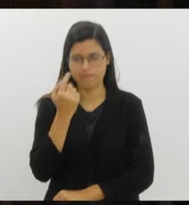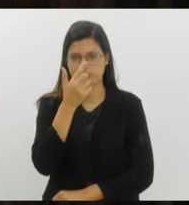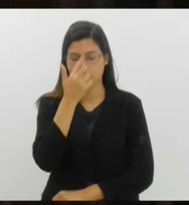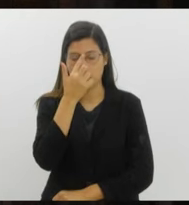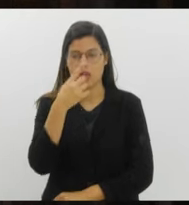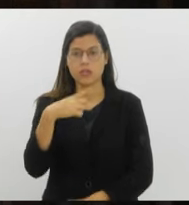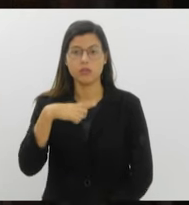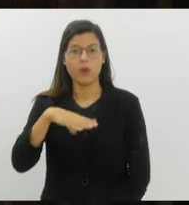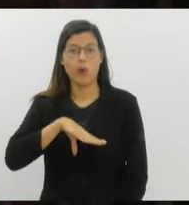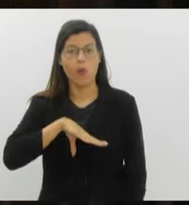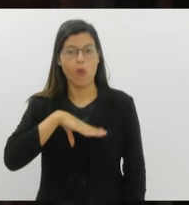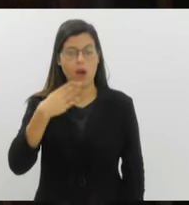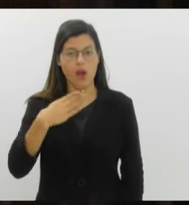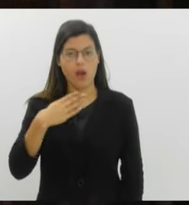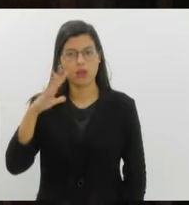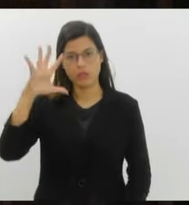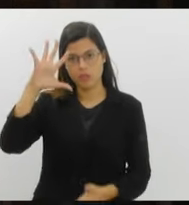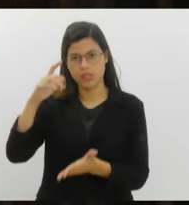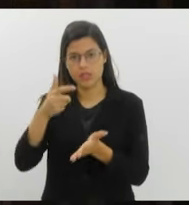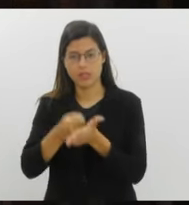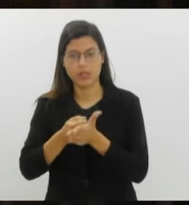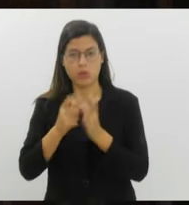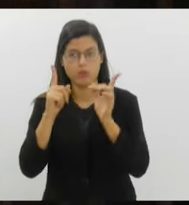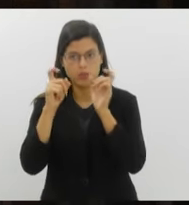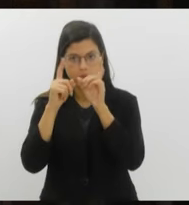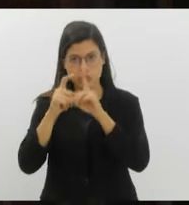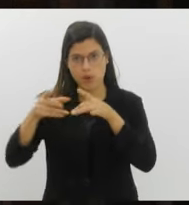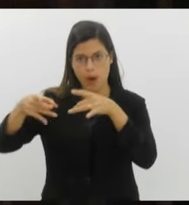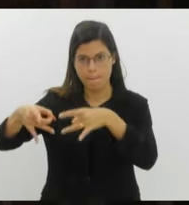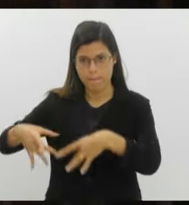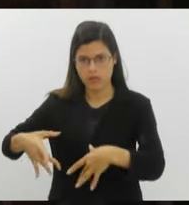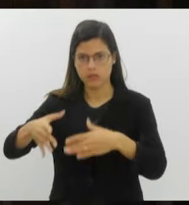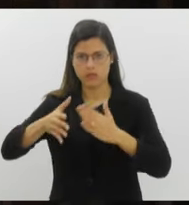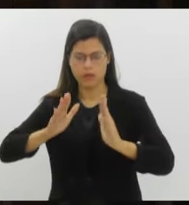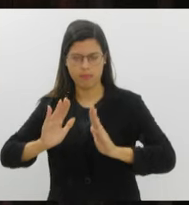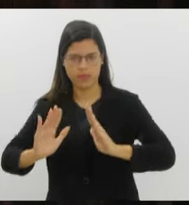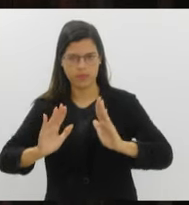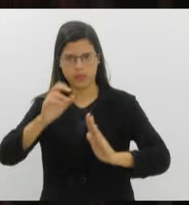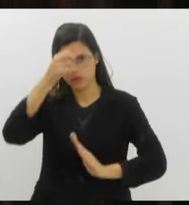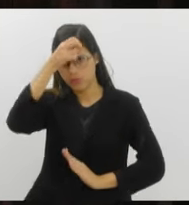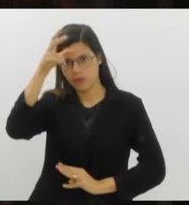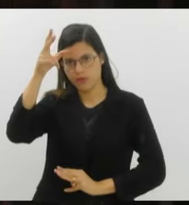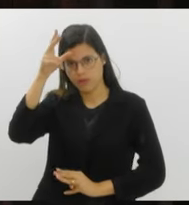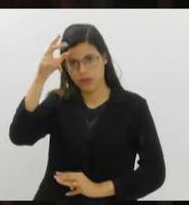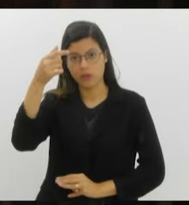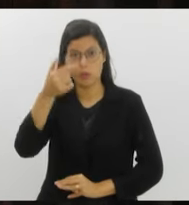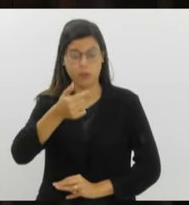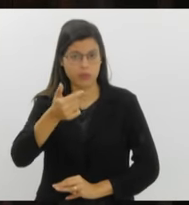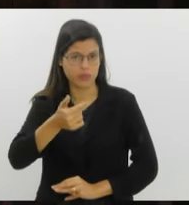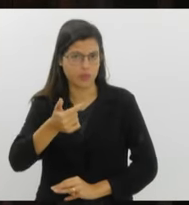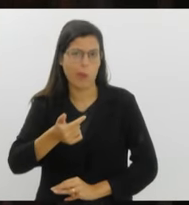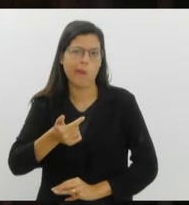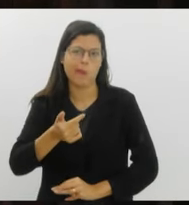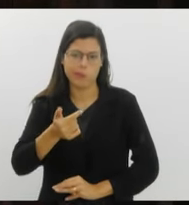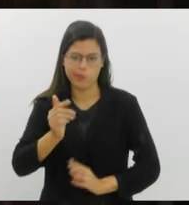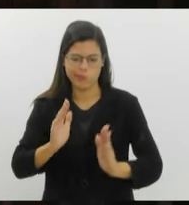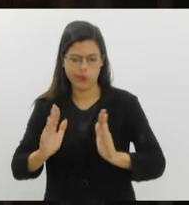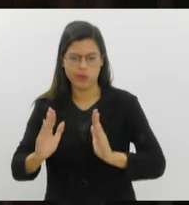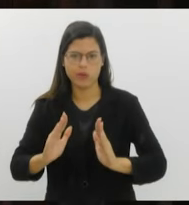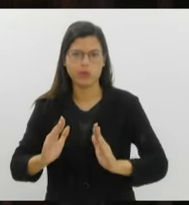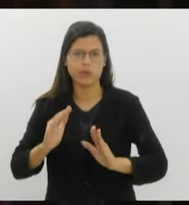coragem e uma decisão difícil de renunciar o meu mandato de prefeito, reeleito, do município de